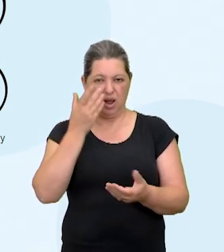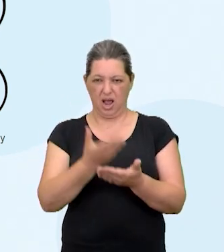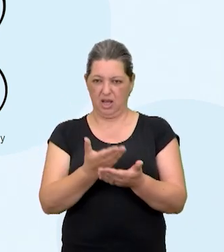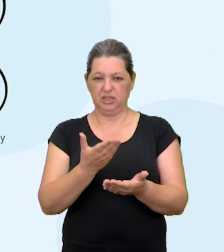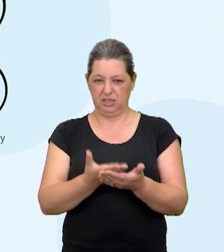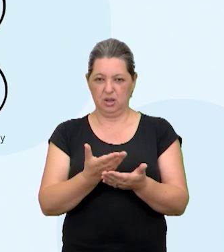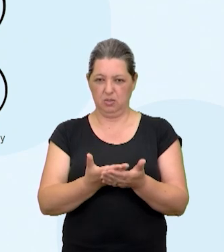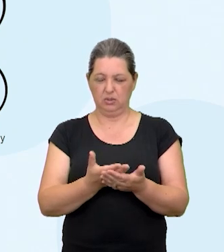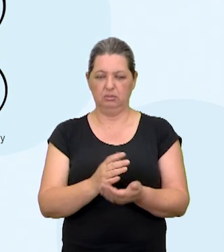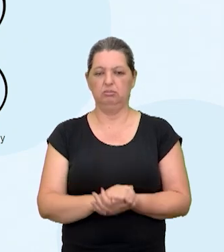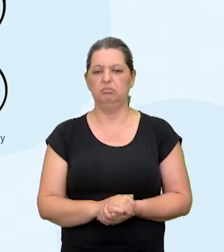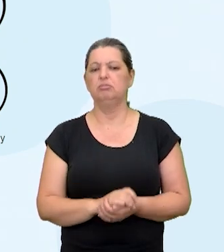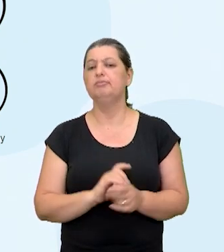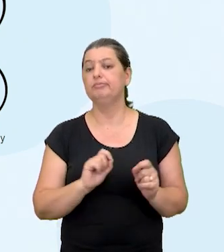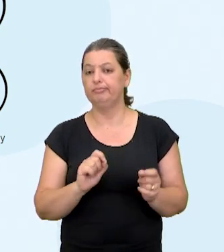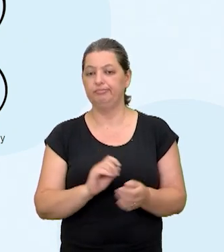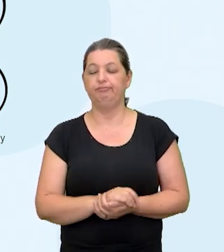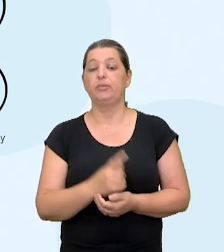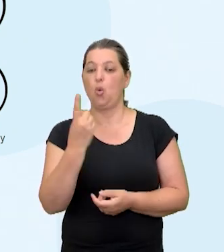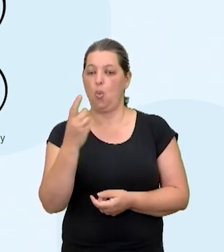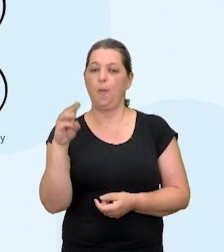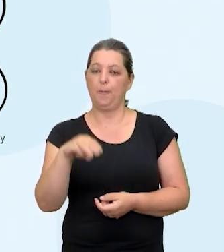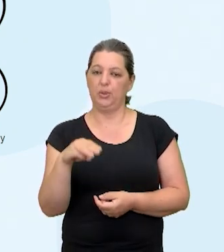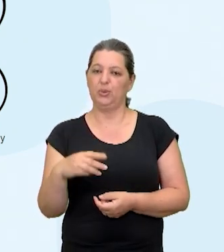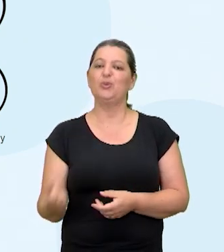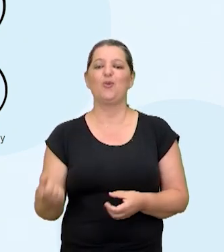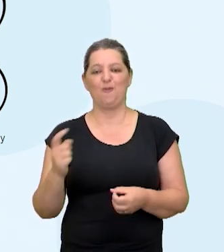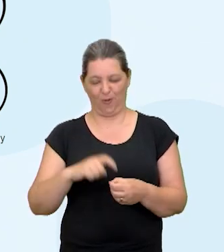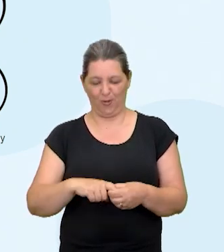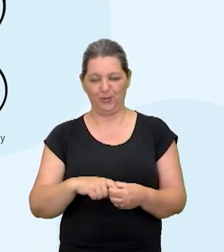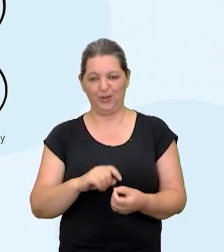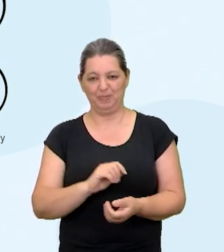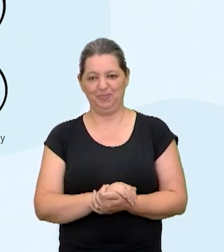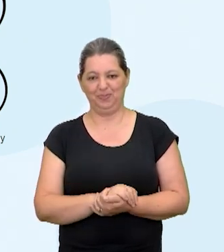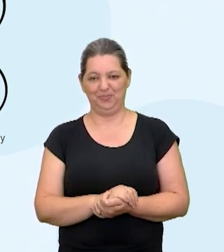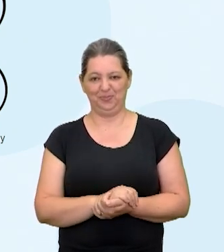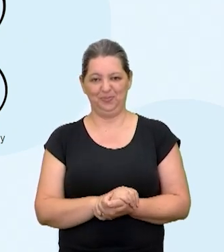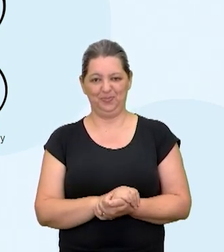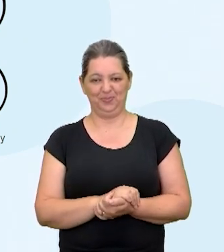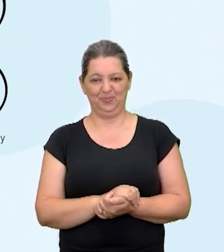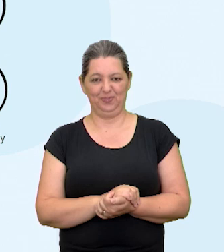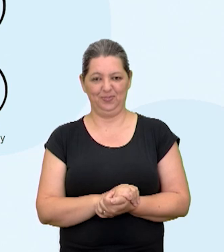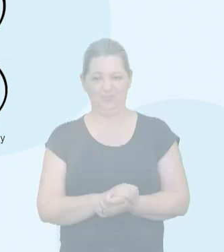aulas? Isso mesmo. Então, um minutinho e já voltamos.